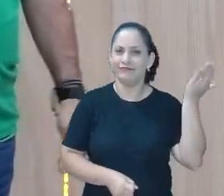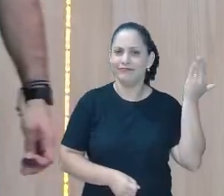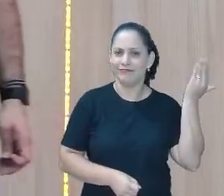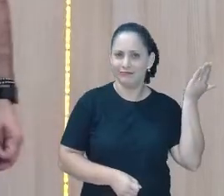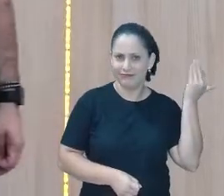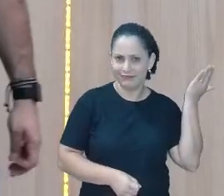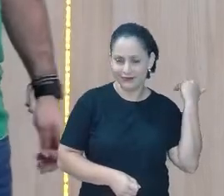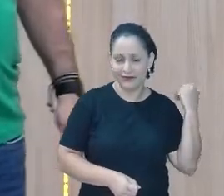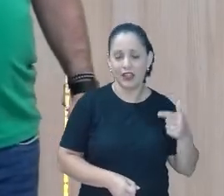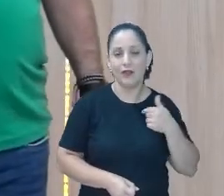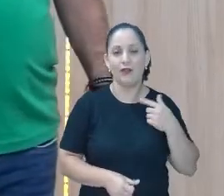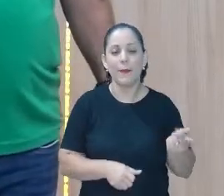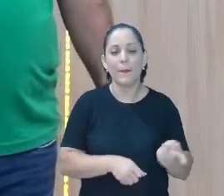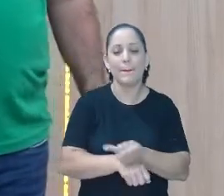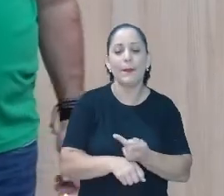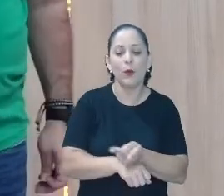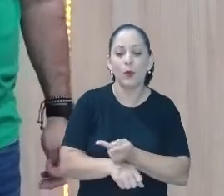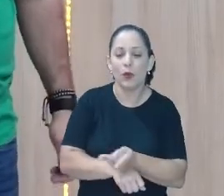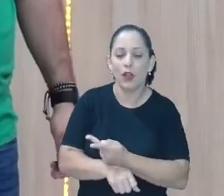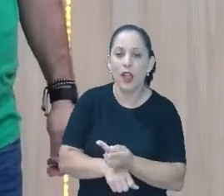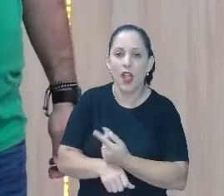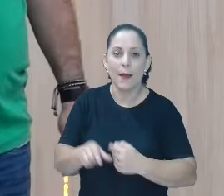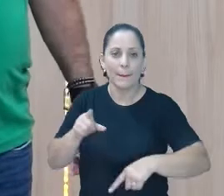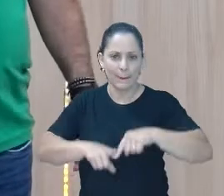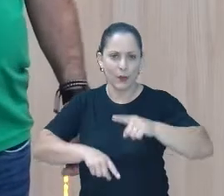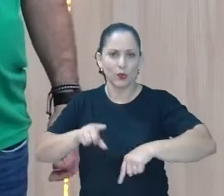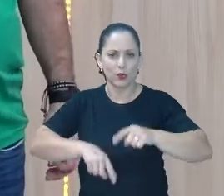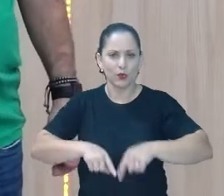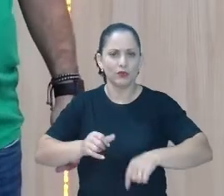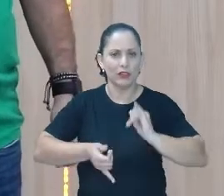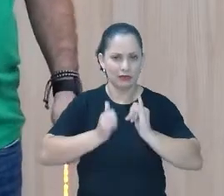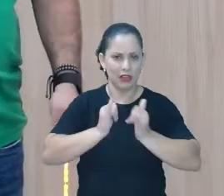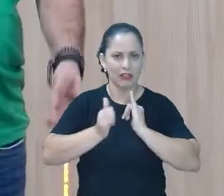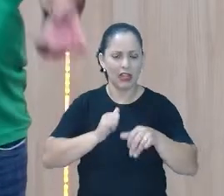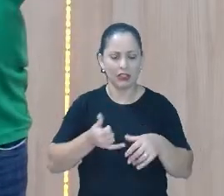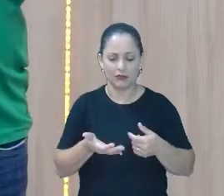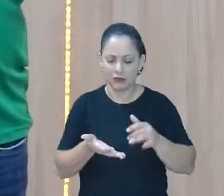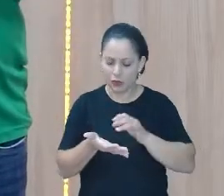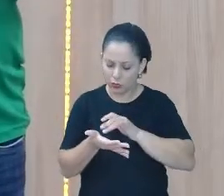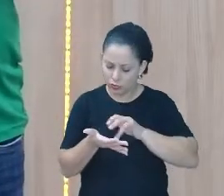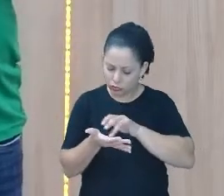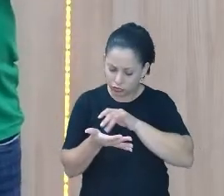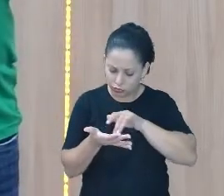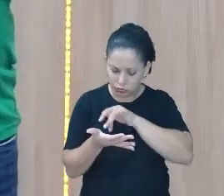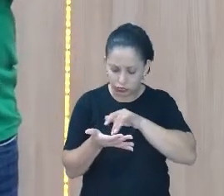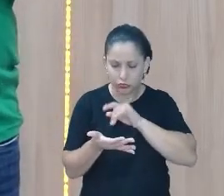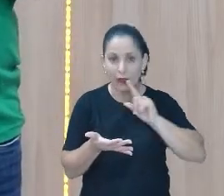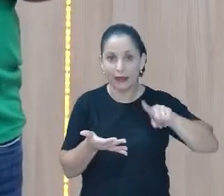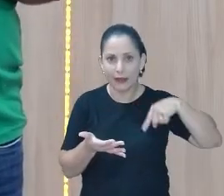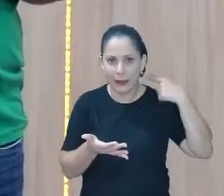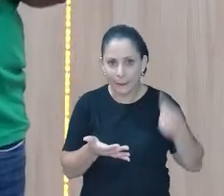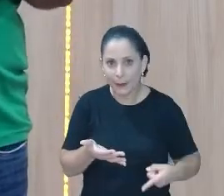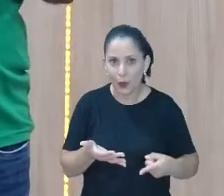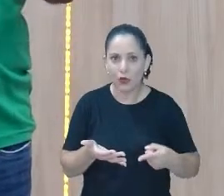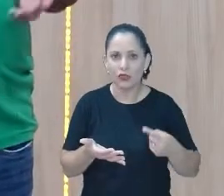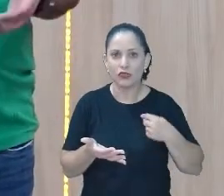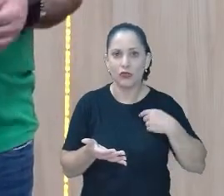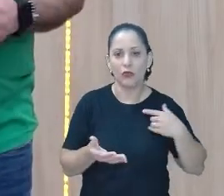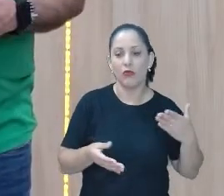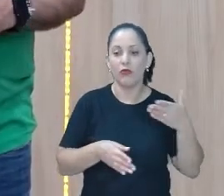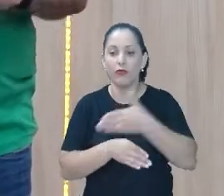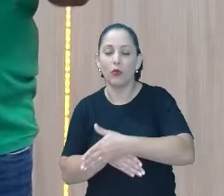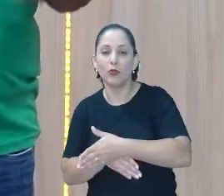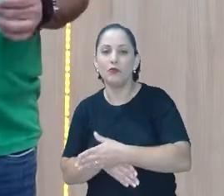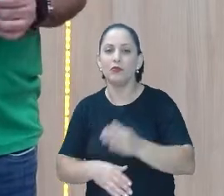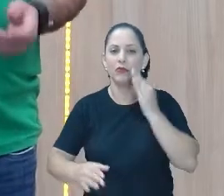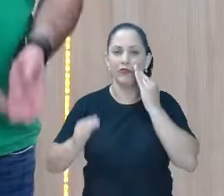fazer uma busca, né, a respeito de um produto na internet. Aí, depois que eu faço essa busca, eu entrei na minha rede